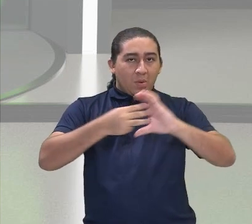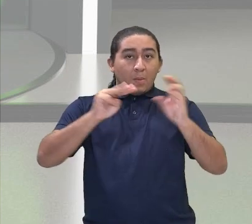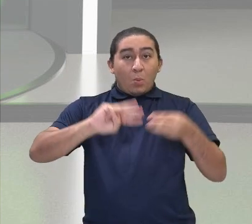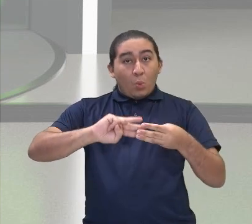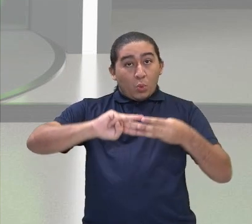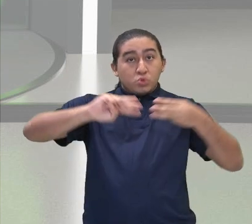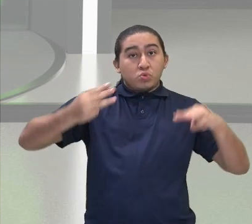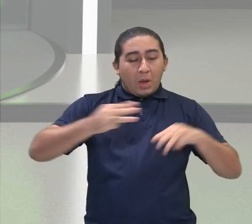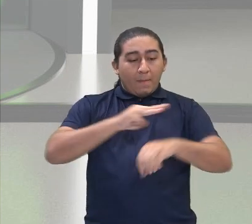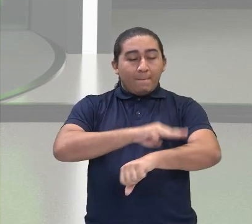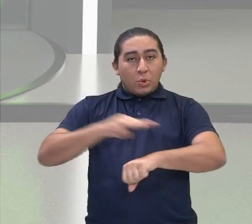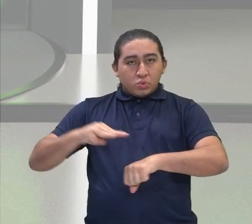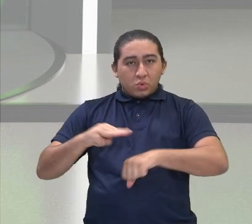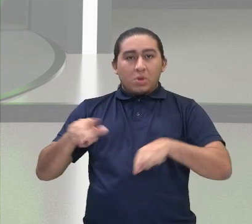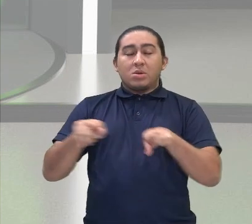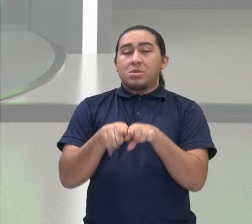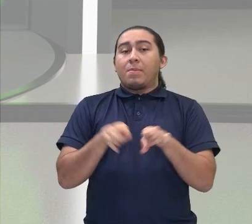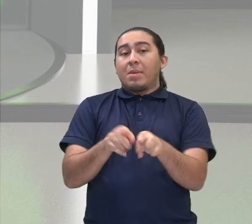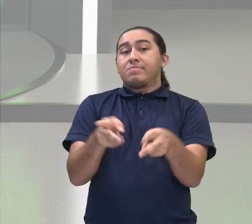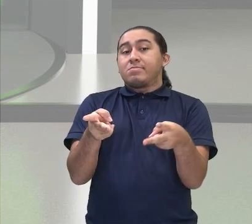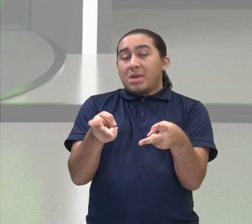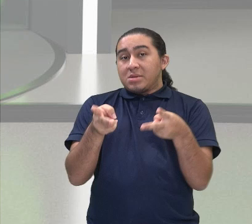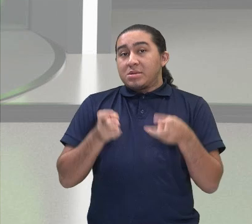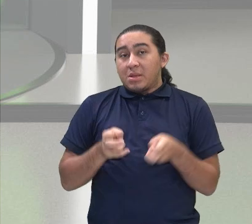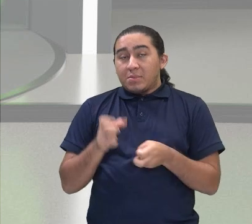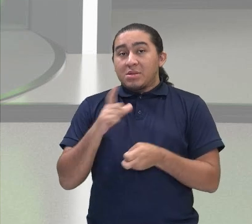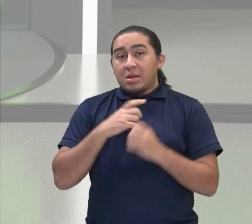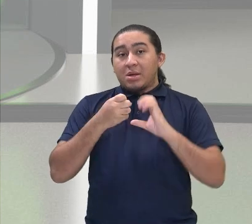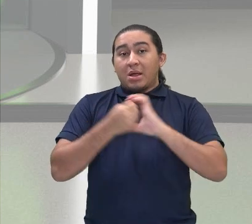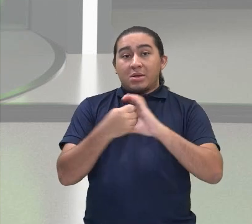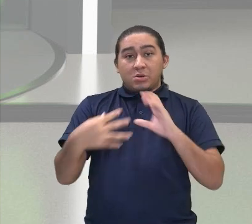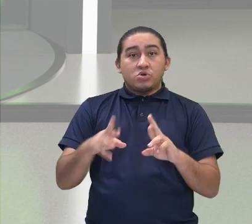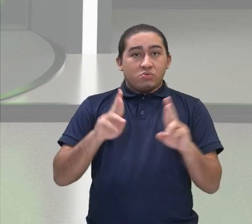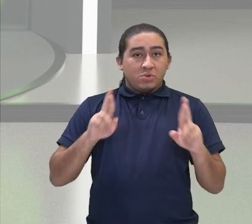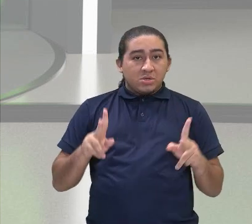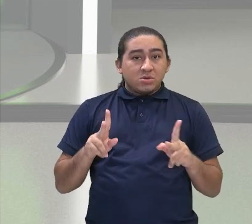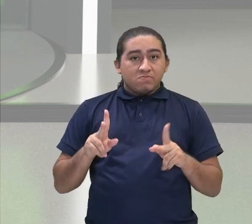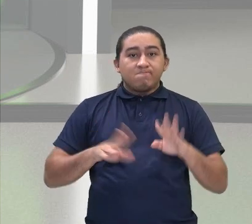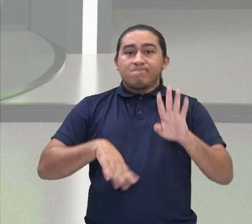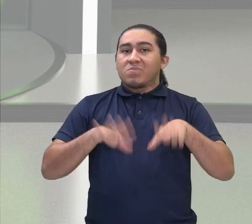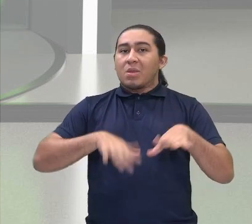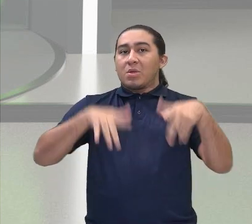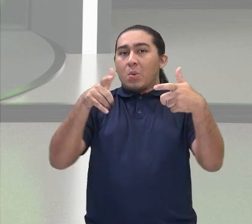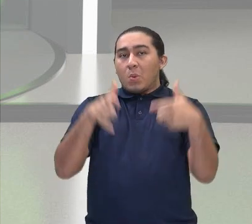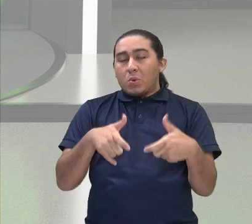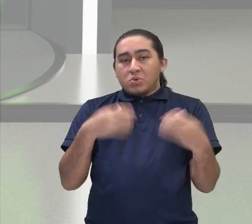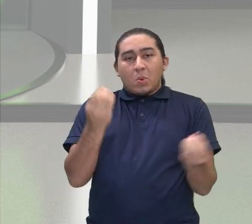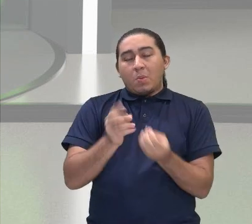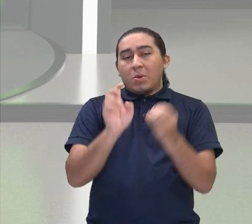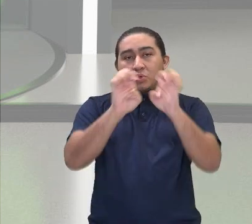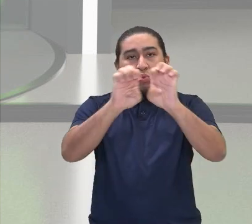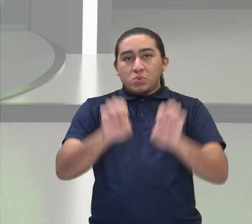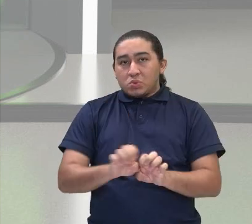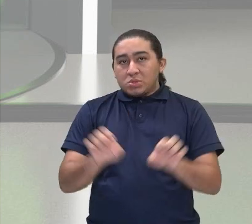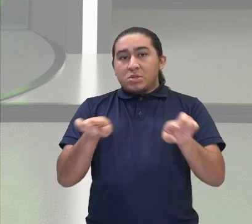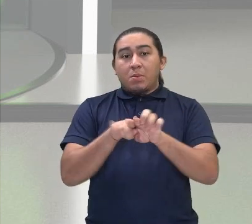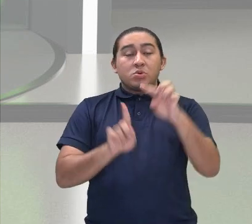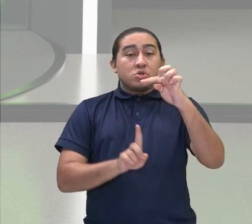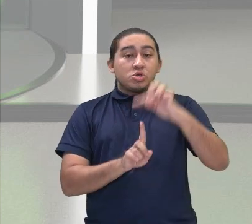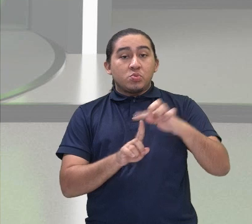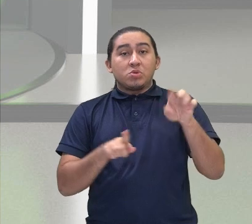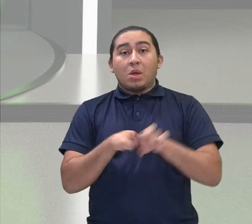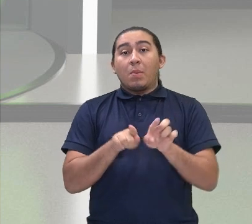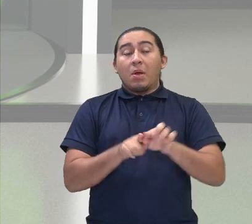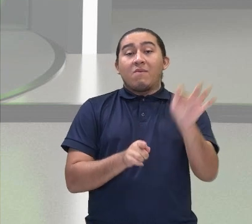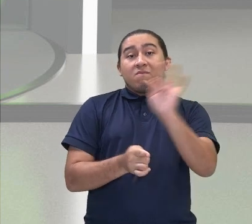Então, cada um desses aqui você observa que tem características diferenciadas, né? De acordo com o formato, o tipo das células e a